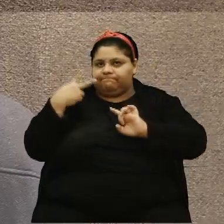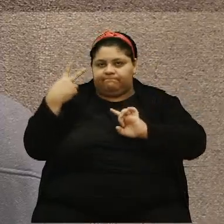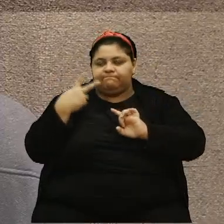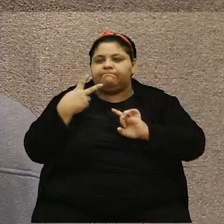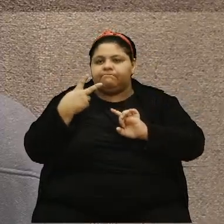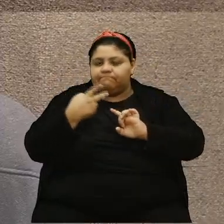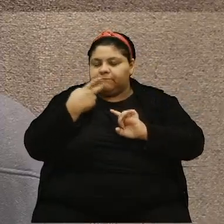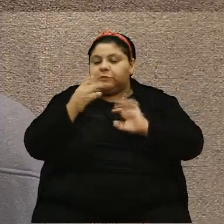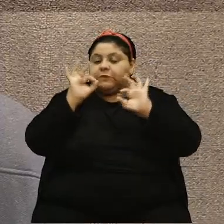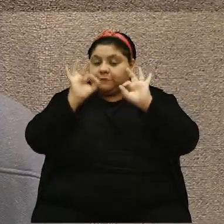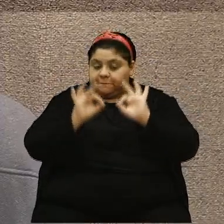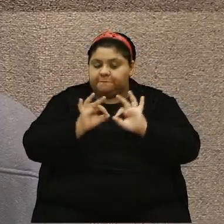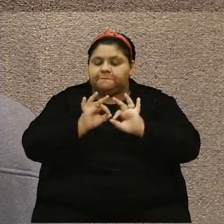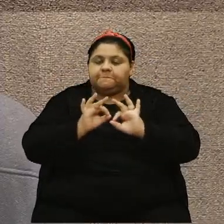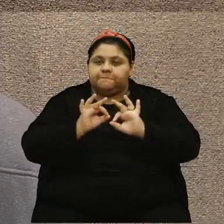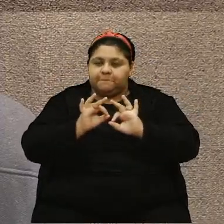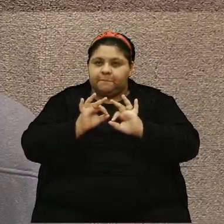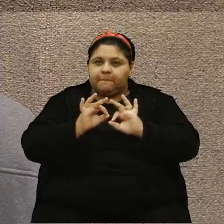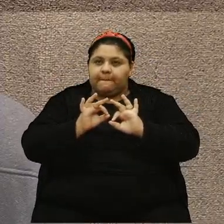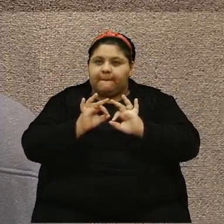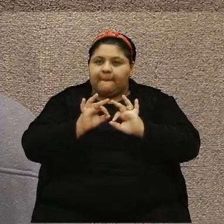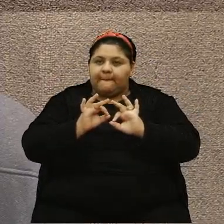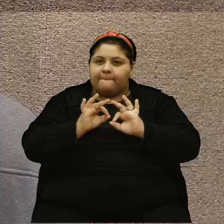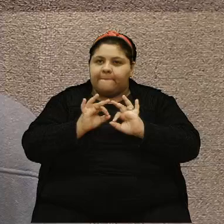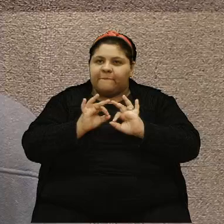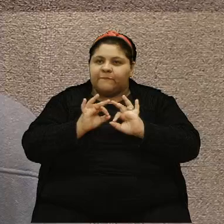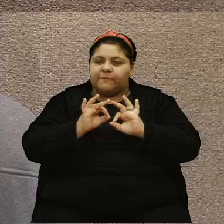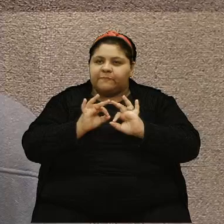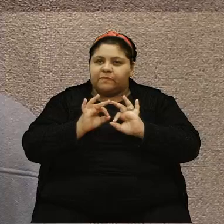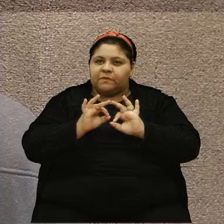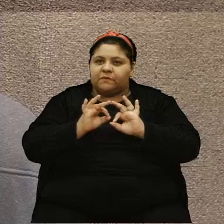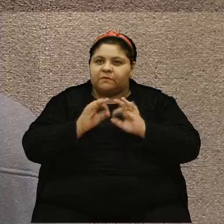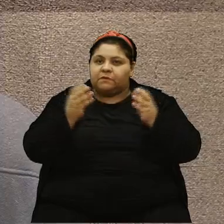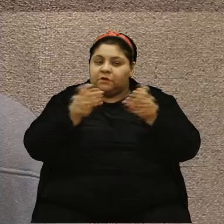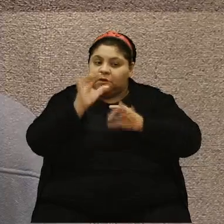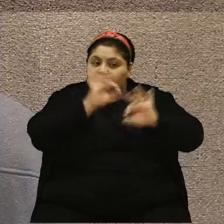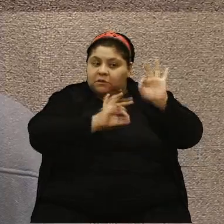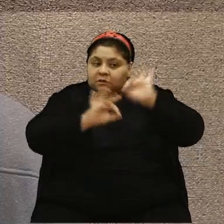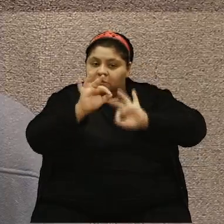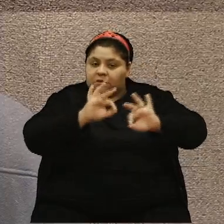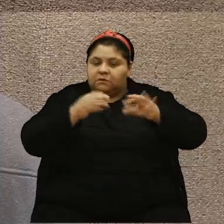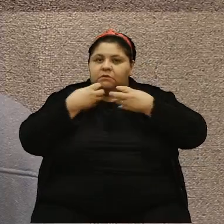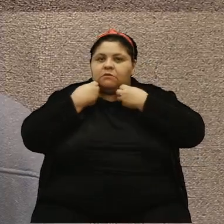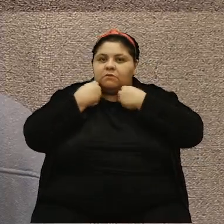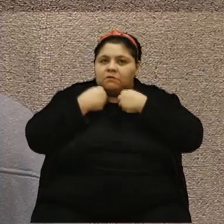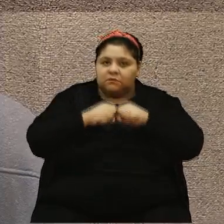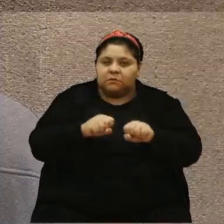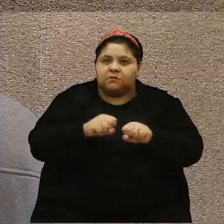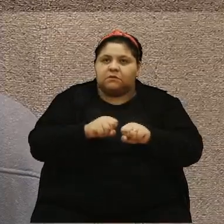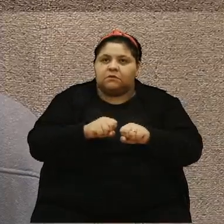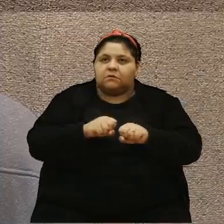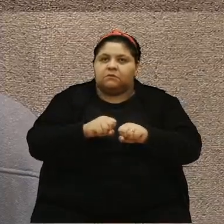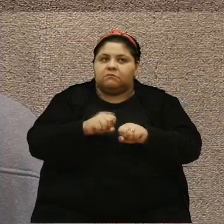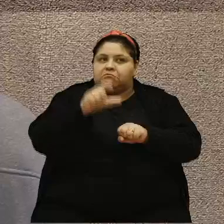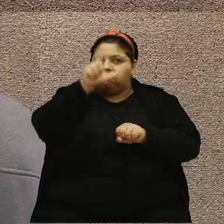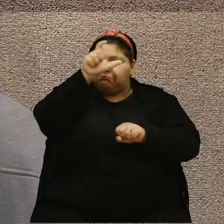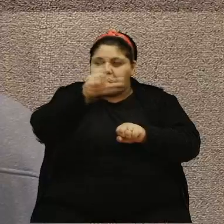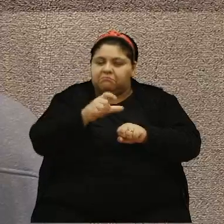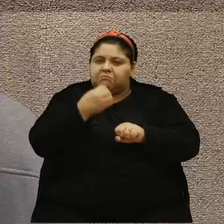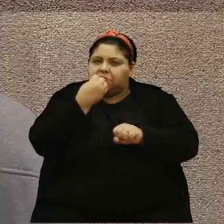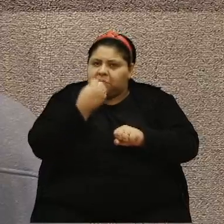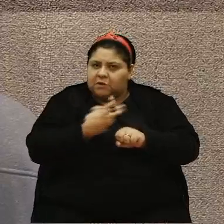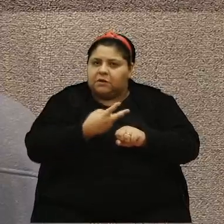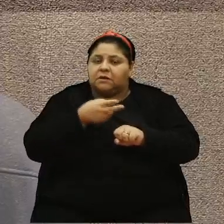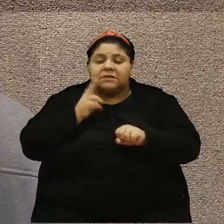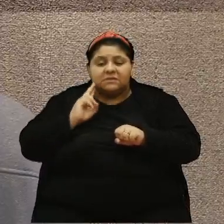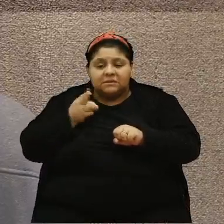feliz quando colocou essa situação, né? De fato, está lá montando uma secretaria, uma pessoa benegada, 24